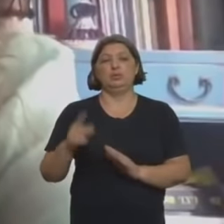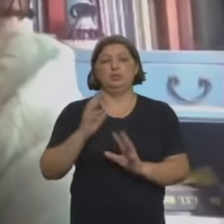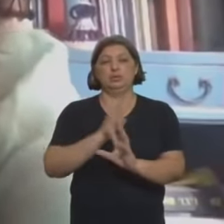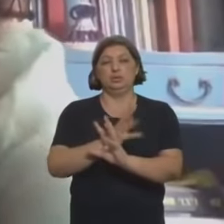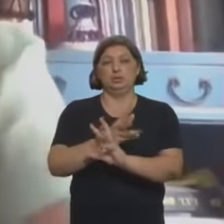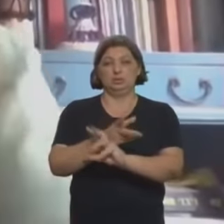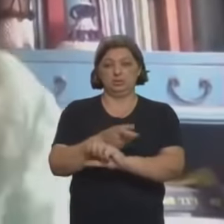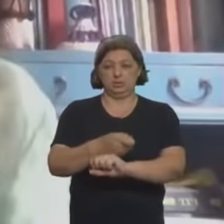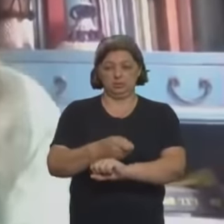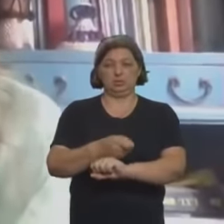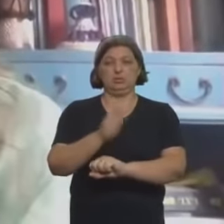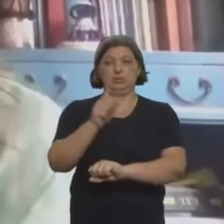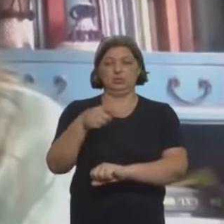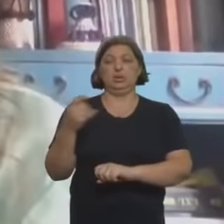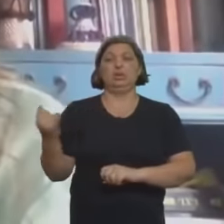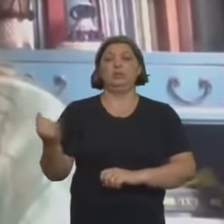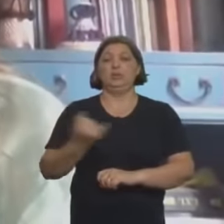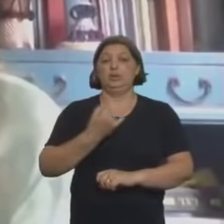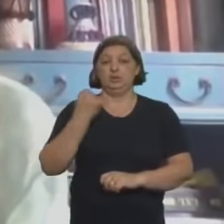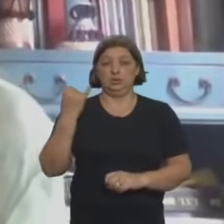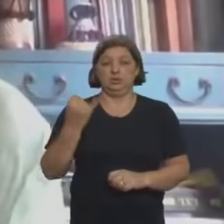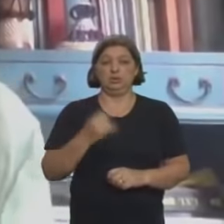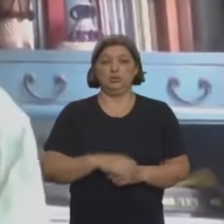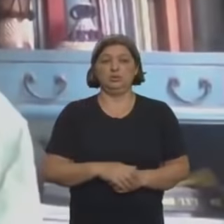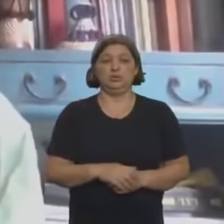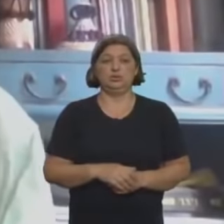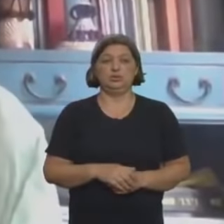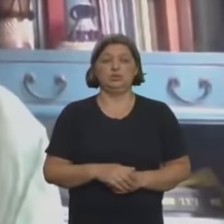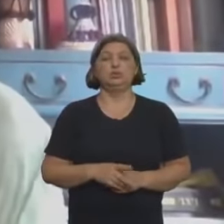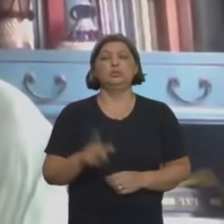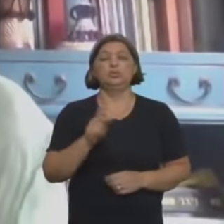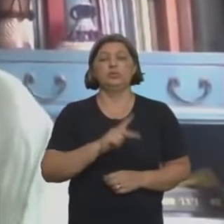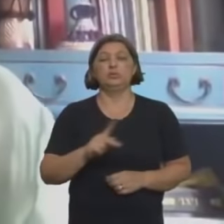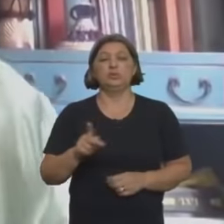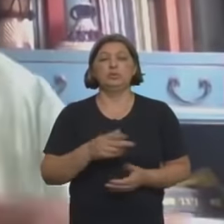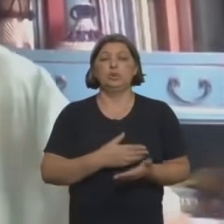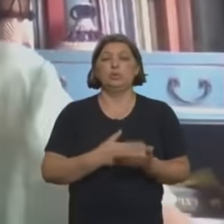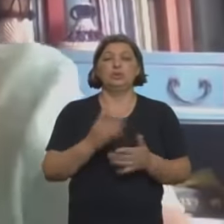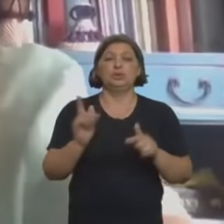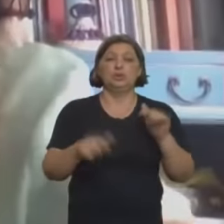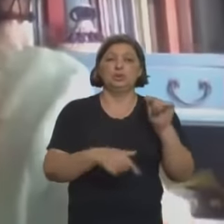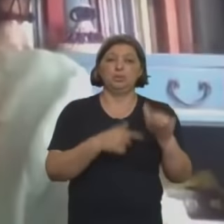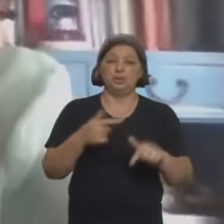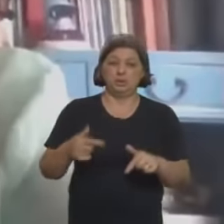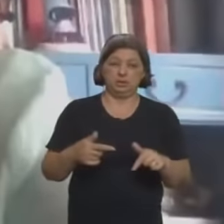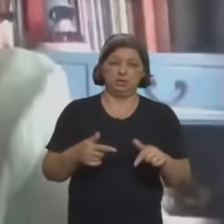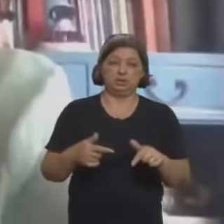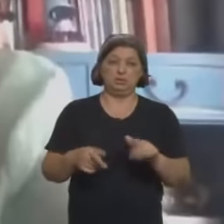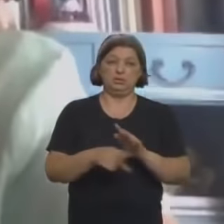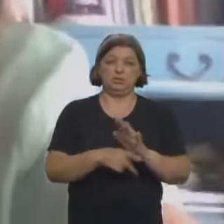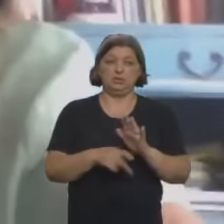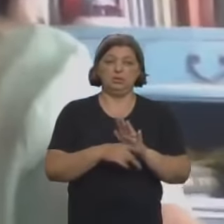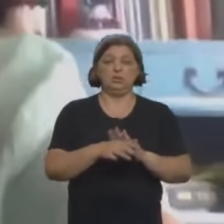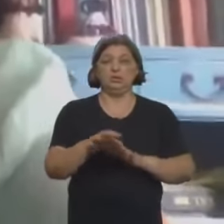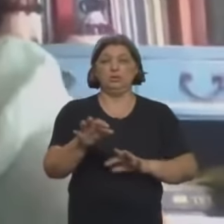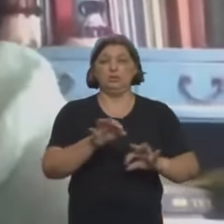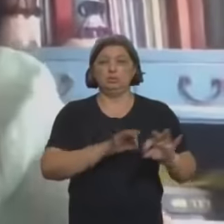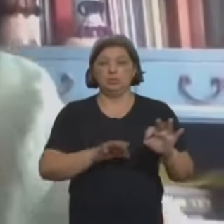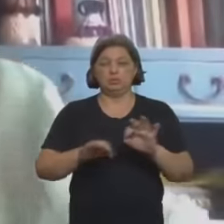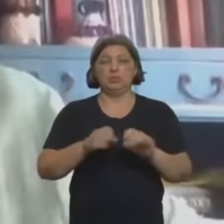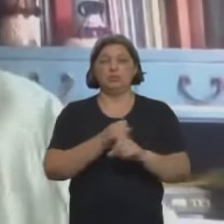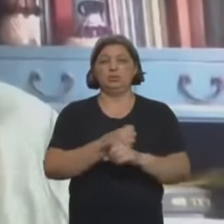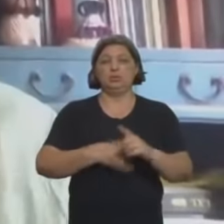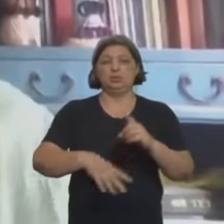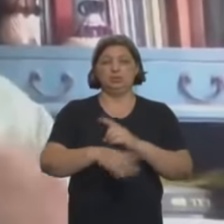interdisciplinaridade, eu acho que ela é super importante. Eu acho que uma vez que o professor começa a trabalhar um programa de aprendizagem socioemocional, uma